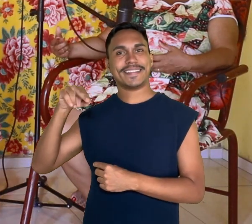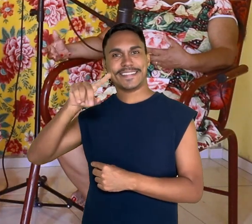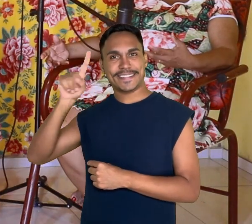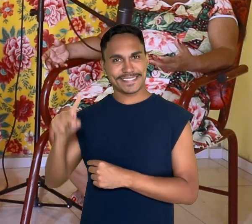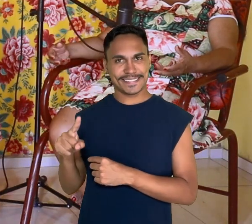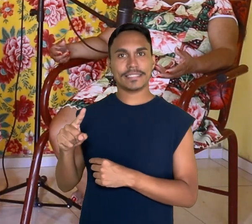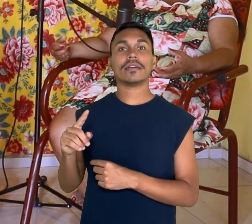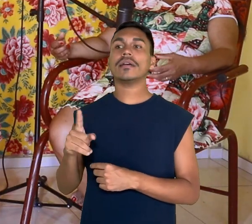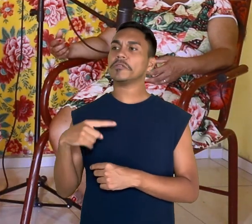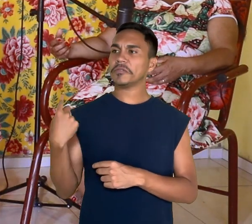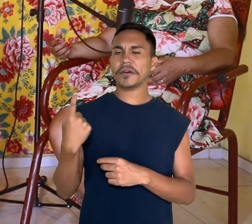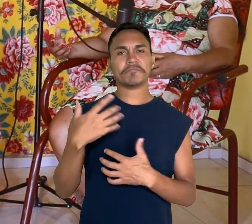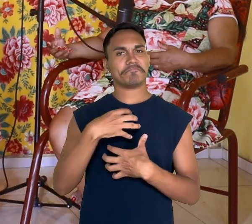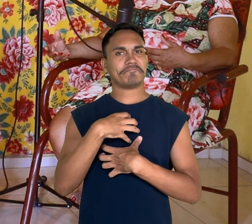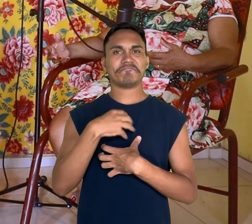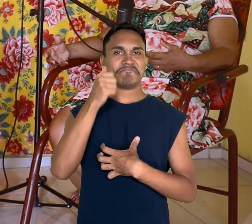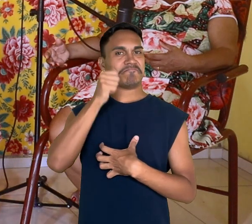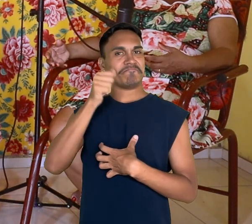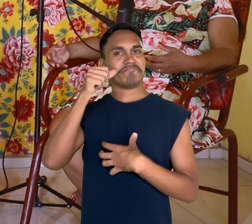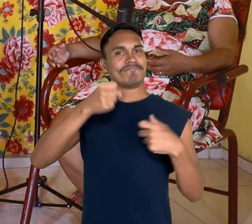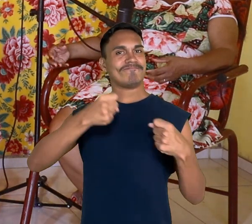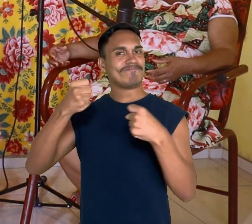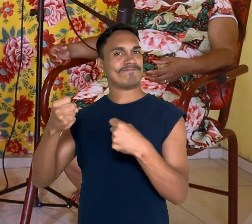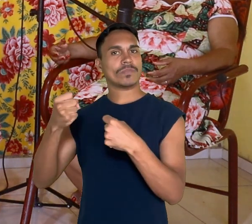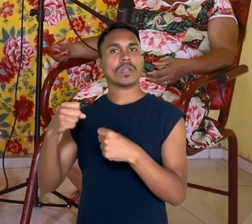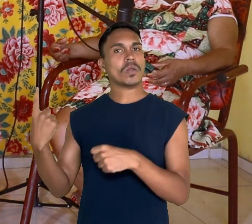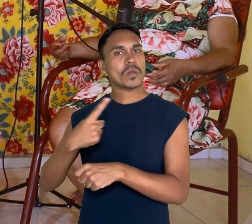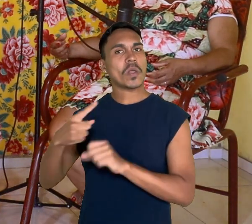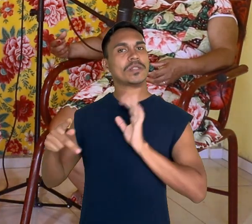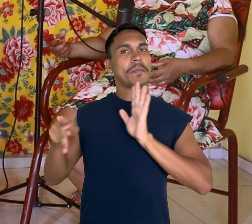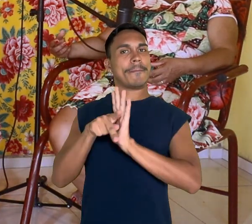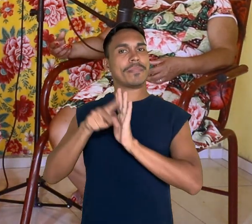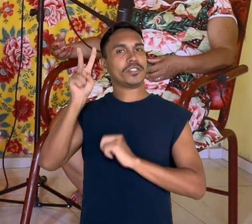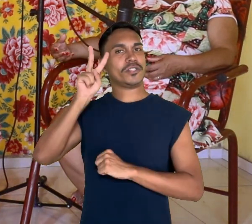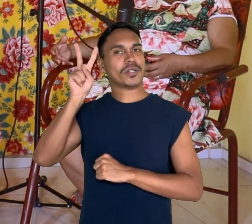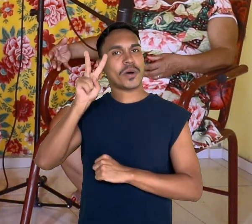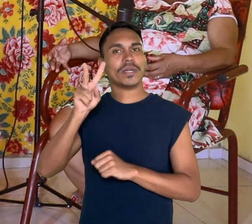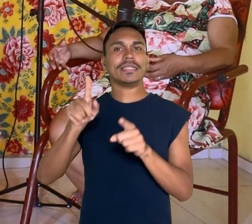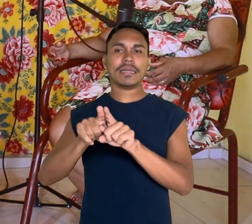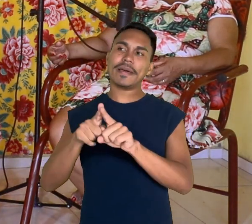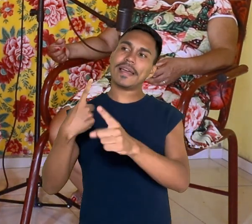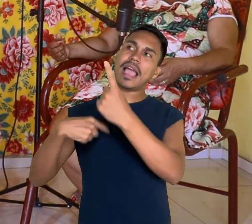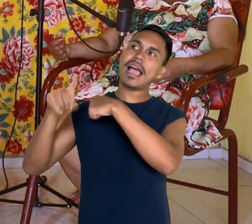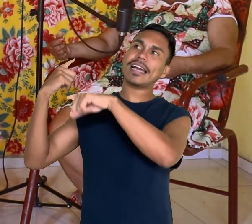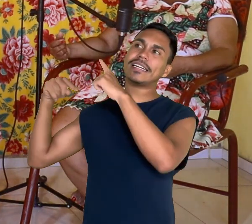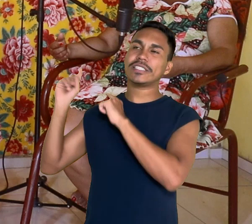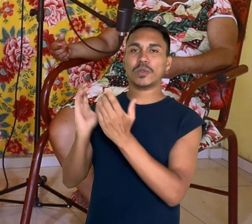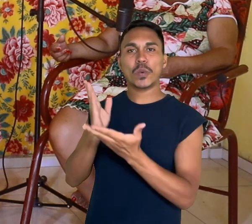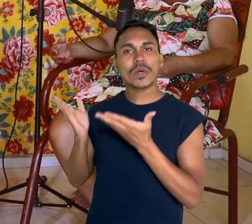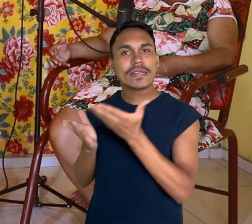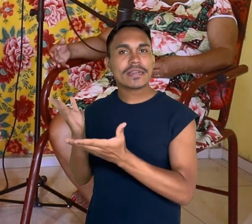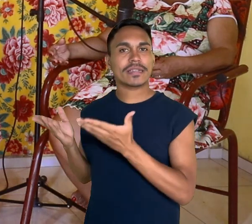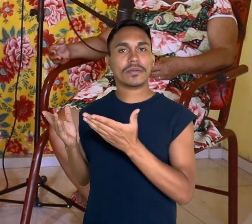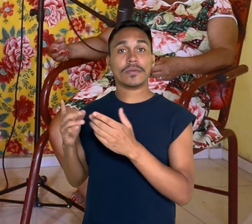vez mais ficando empoderada, criando a nossa própria história, cuidando das nossas raízes, contando a